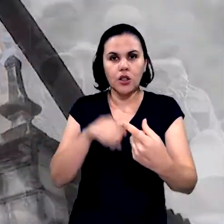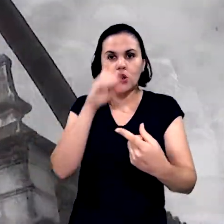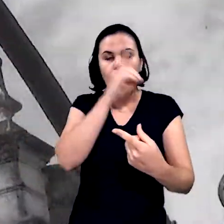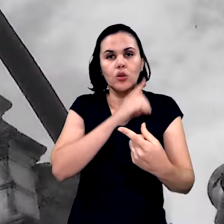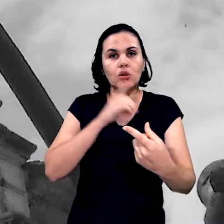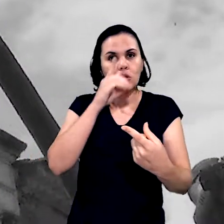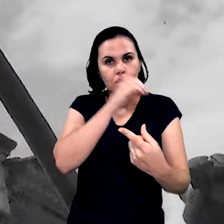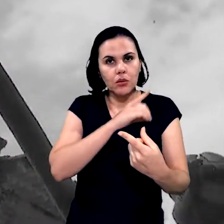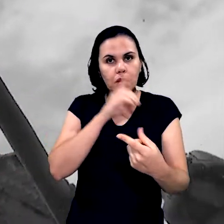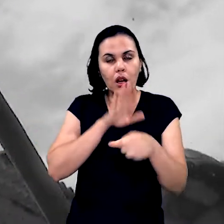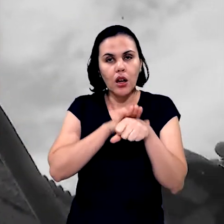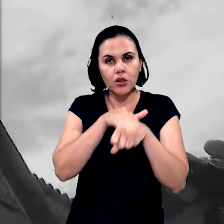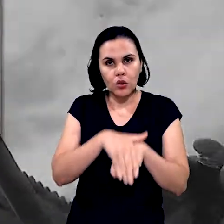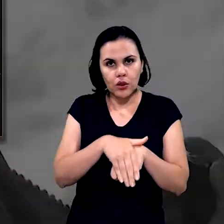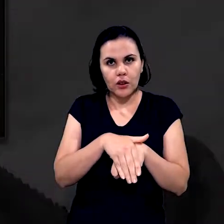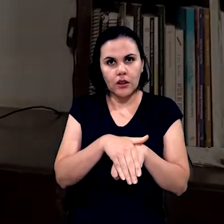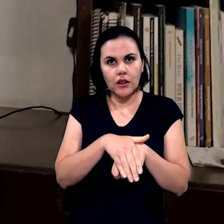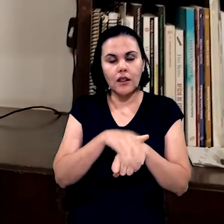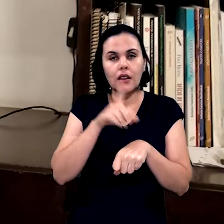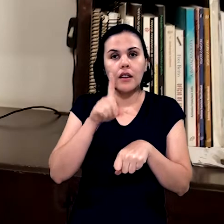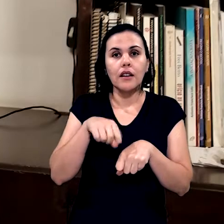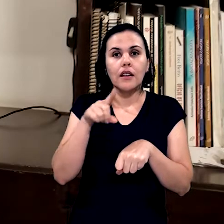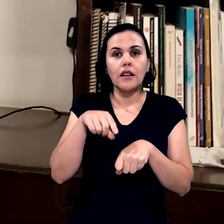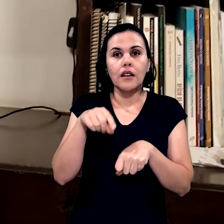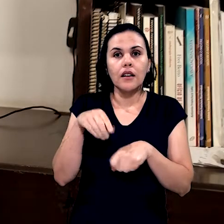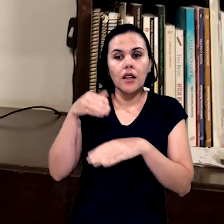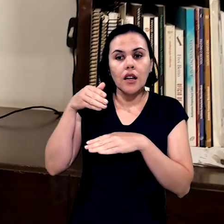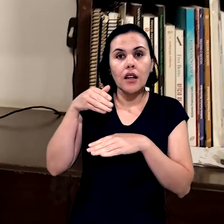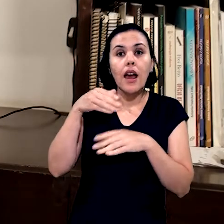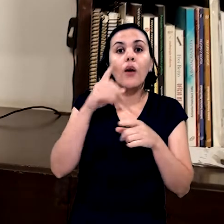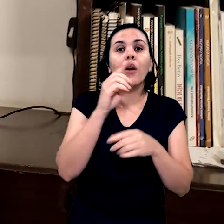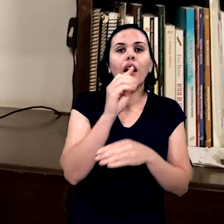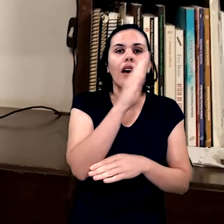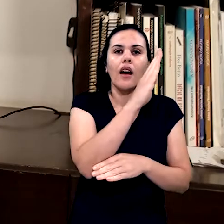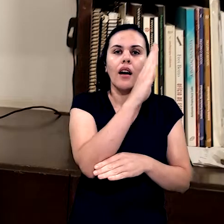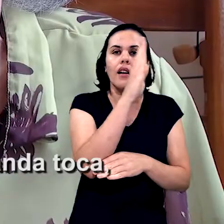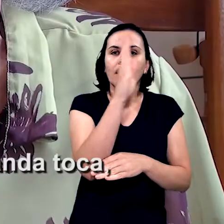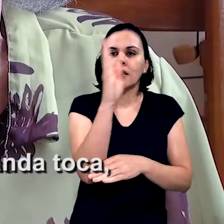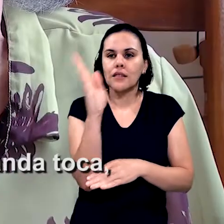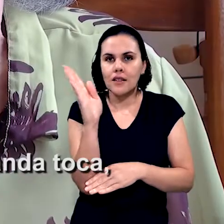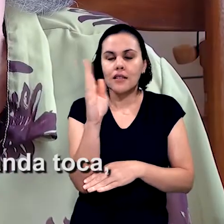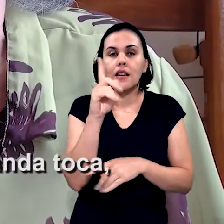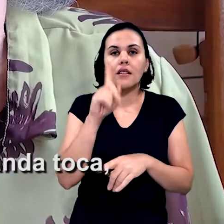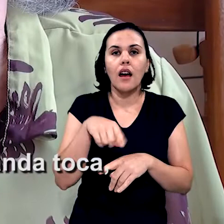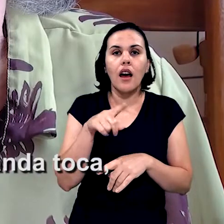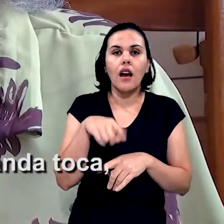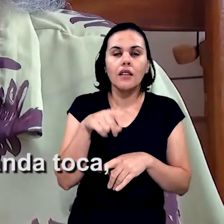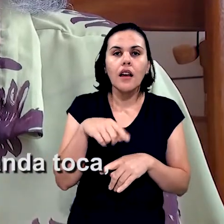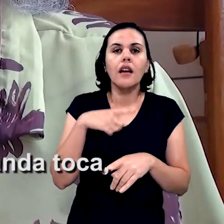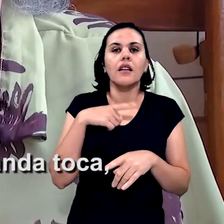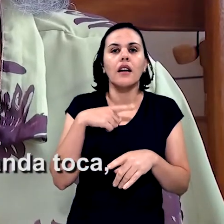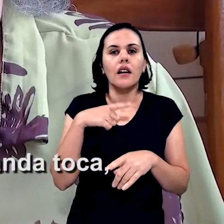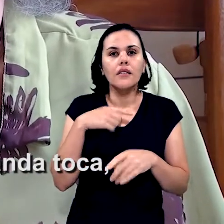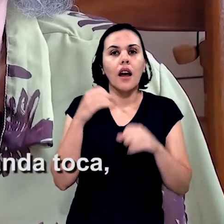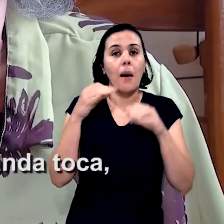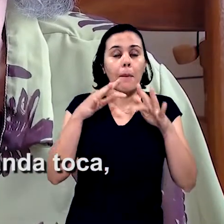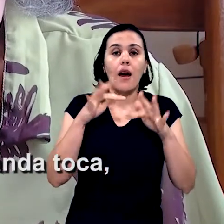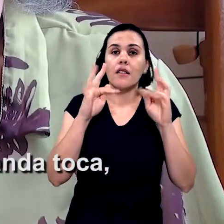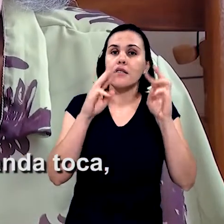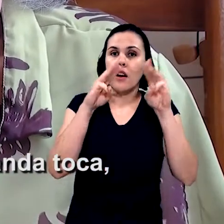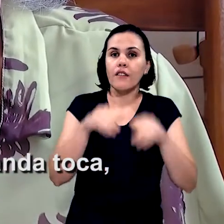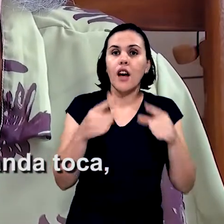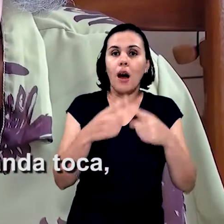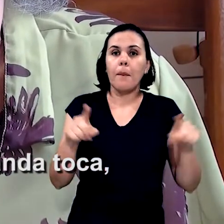no domingo à noite, que é a descida do mastro. Tem a bênção final, aí a banda